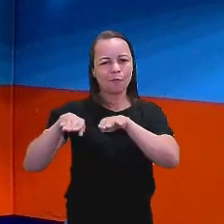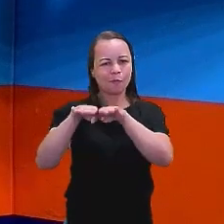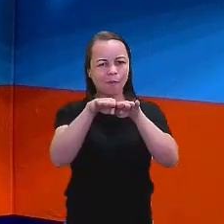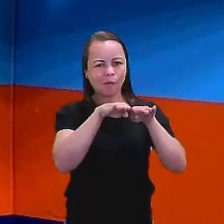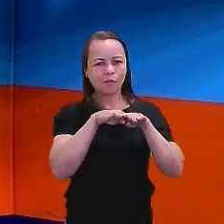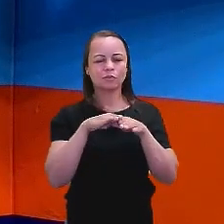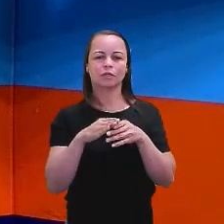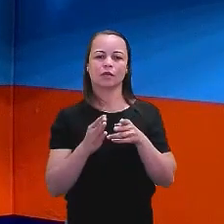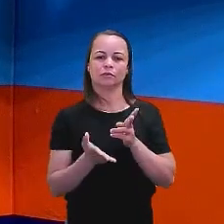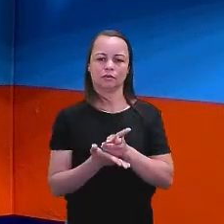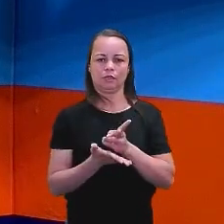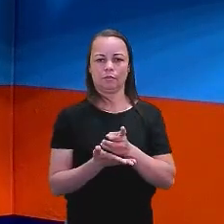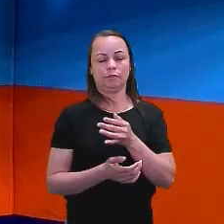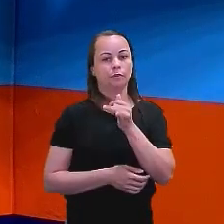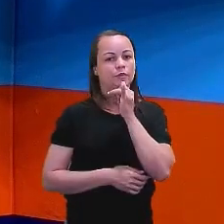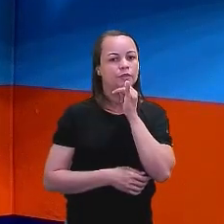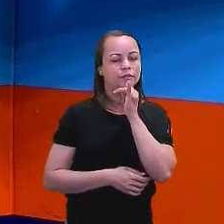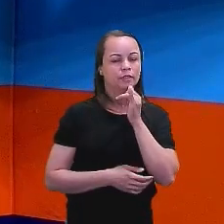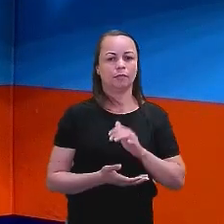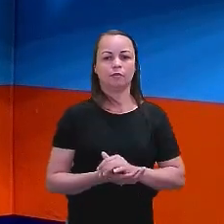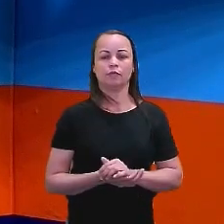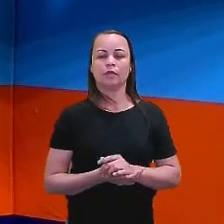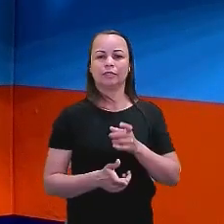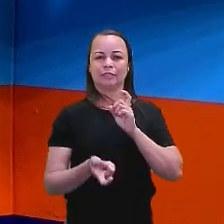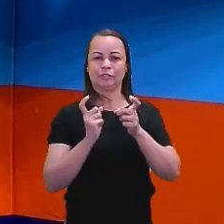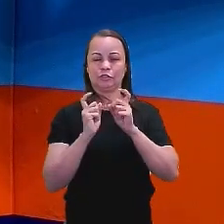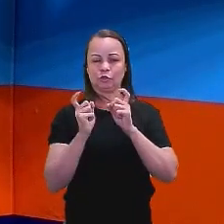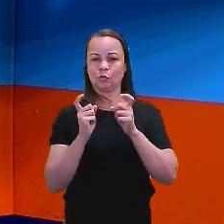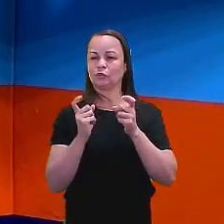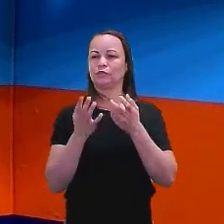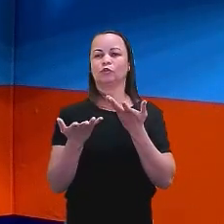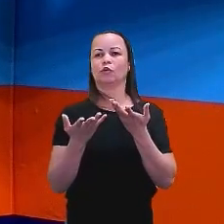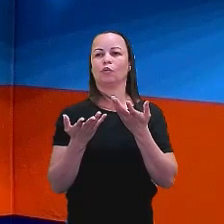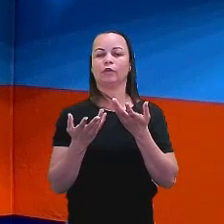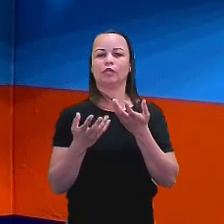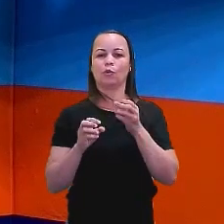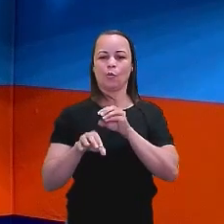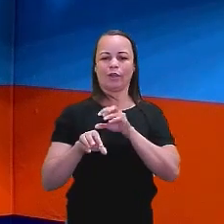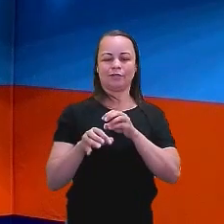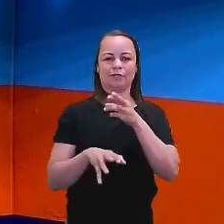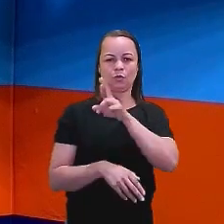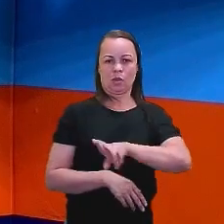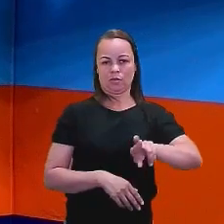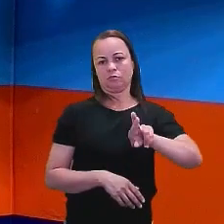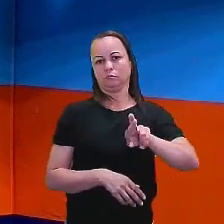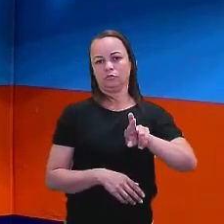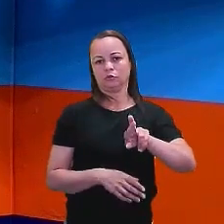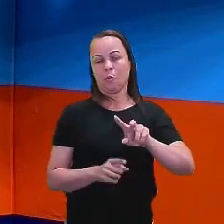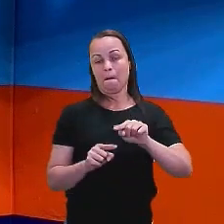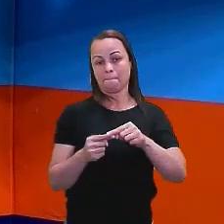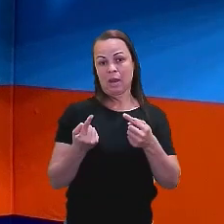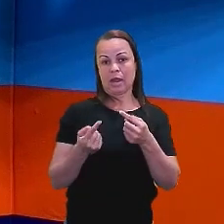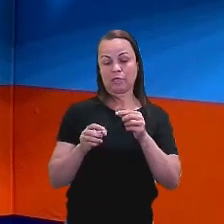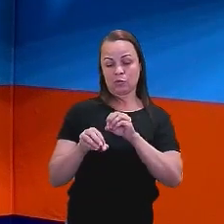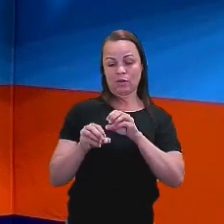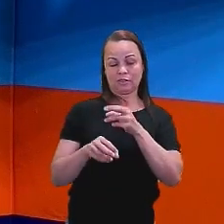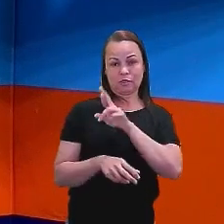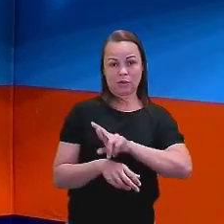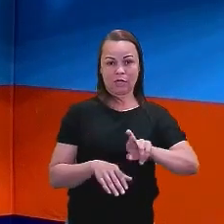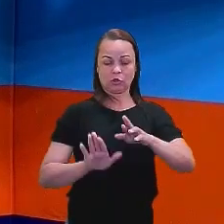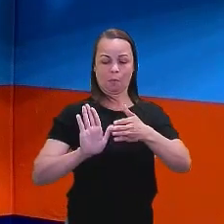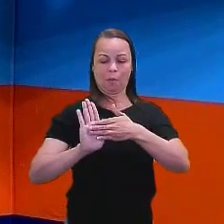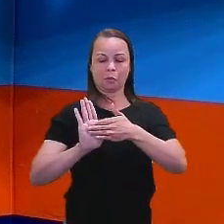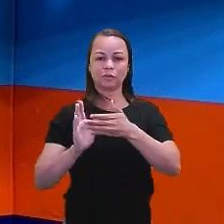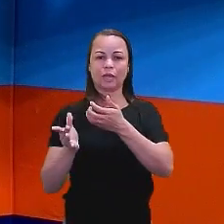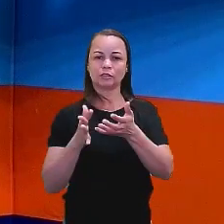por exemplo, há um tempo se discute sobre o ensino religioso. Só que esse ensino religioso ele ainda é pautado numa